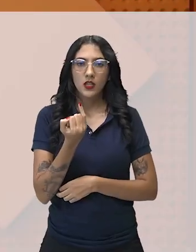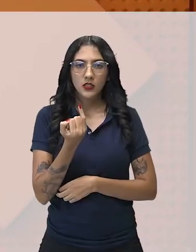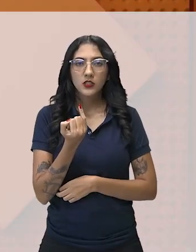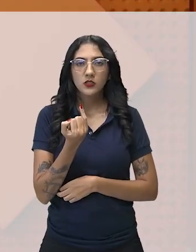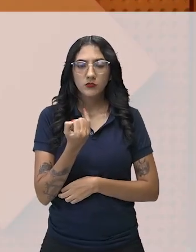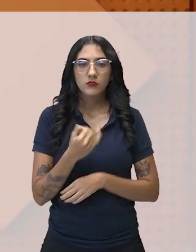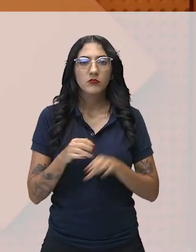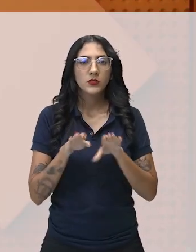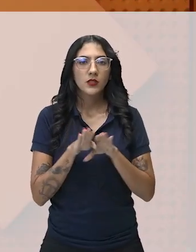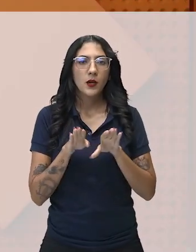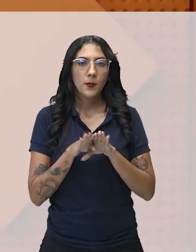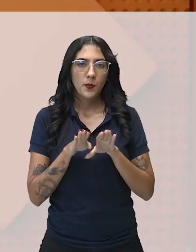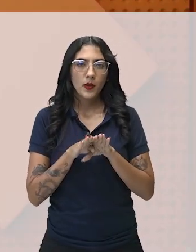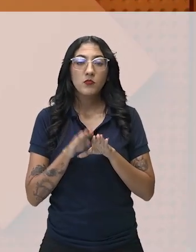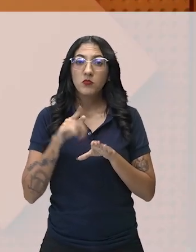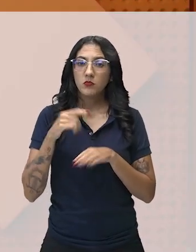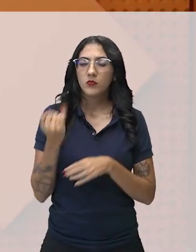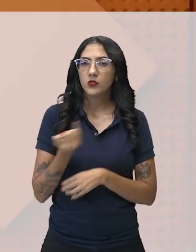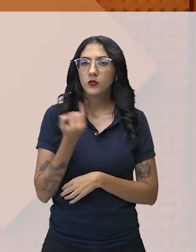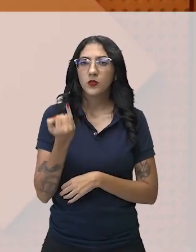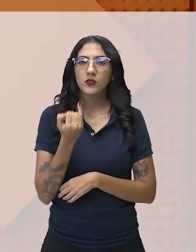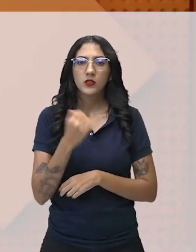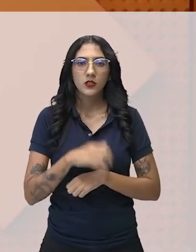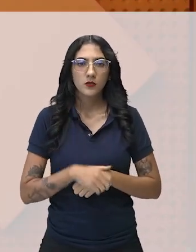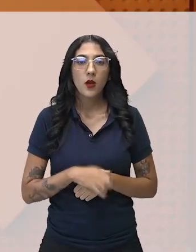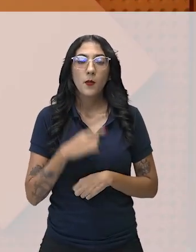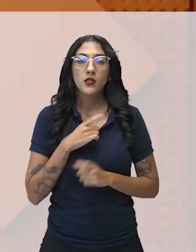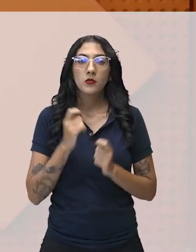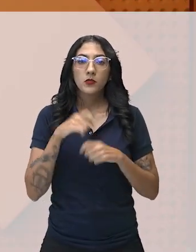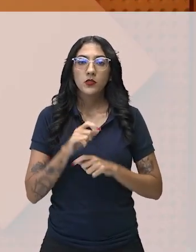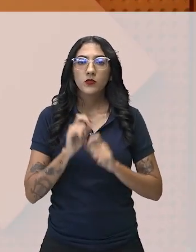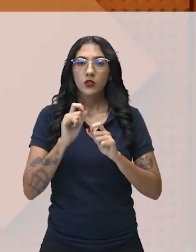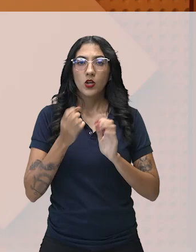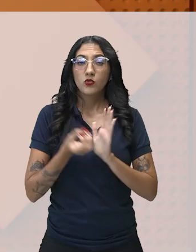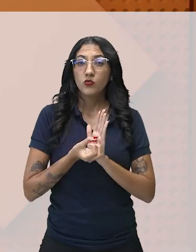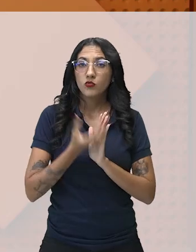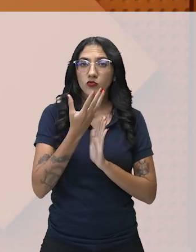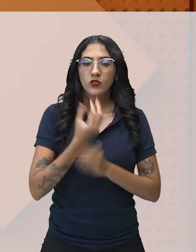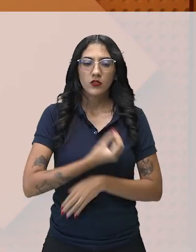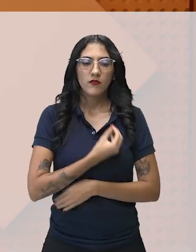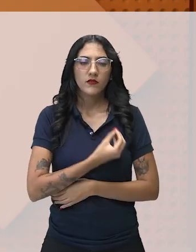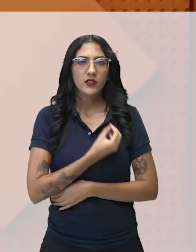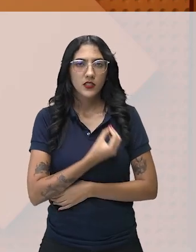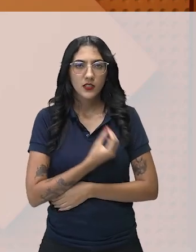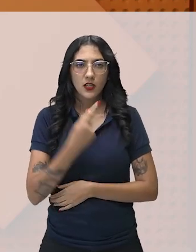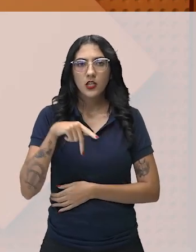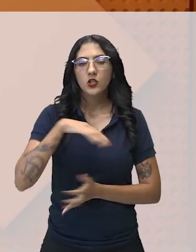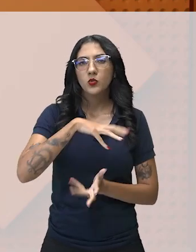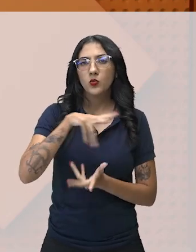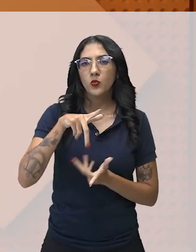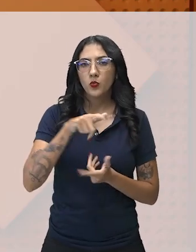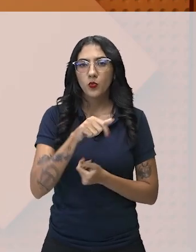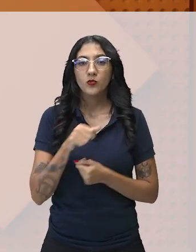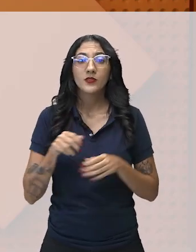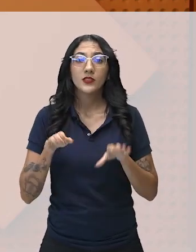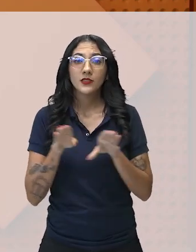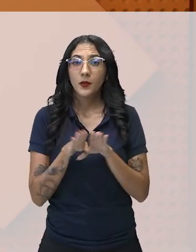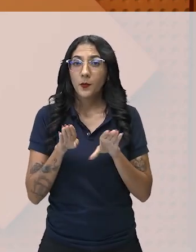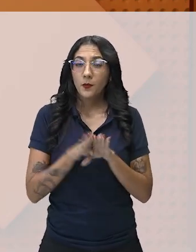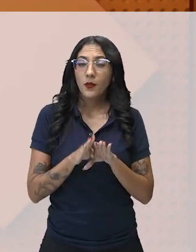de fundamental importância na realidade, para o surgimento da vida no nosso planeta, e ele é de